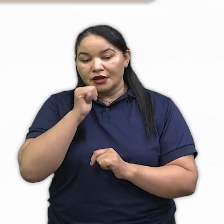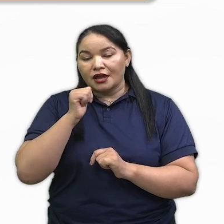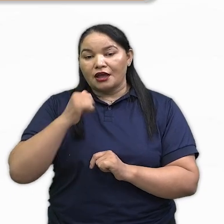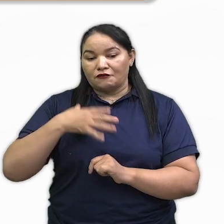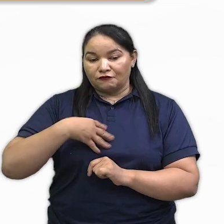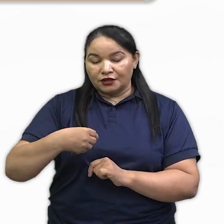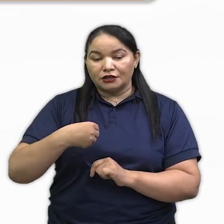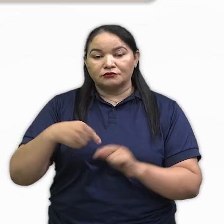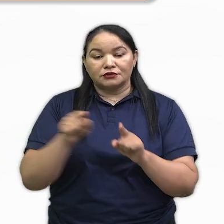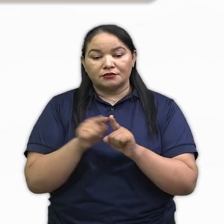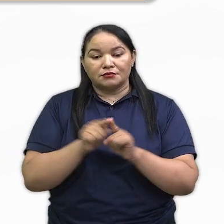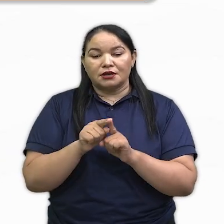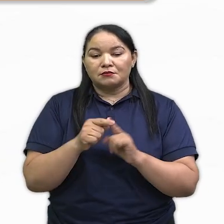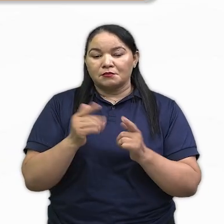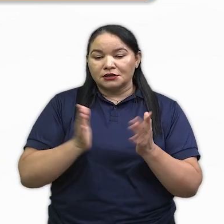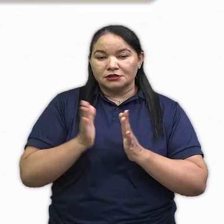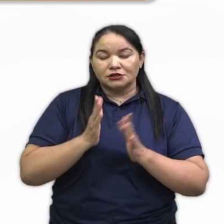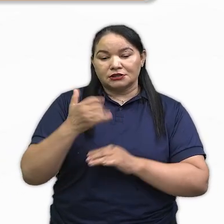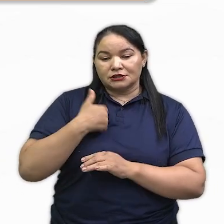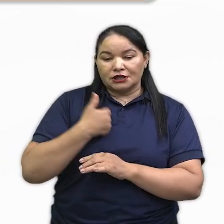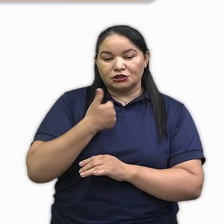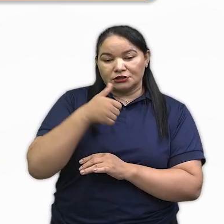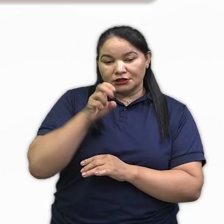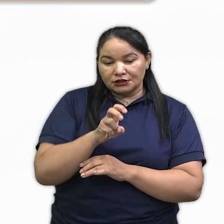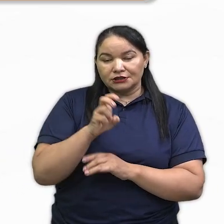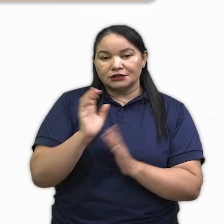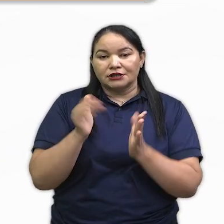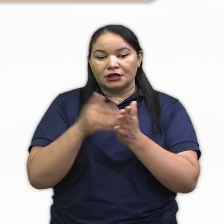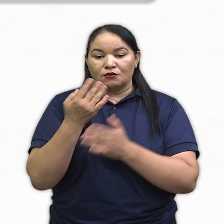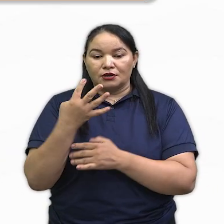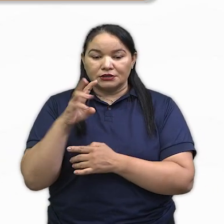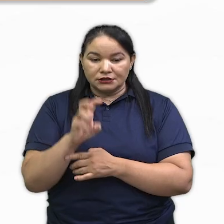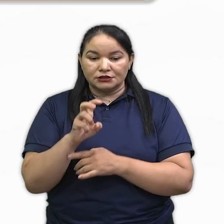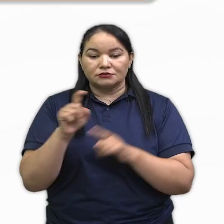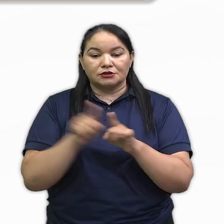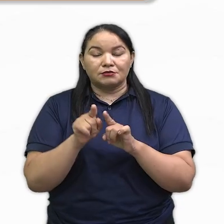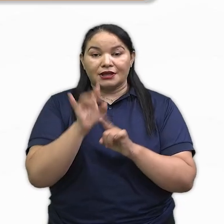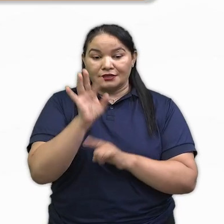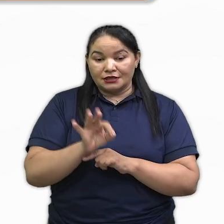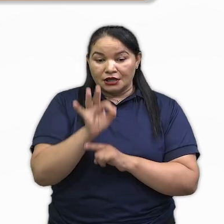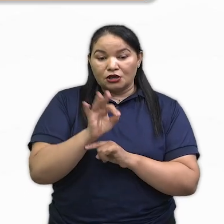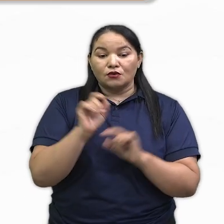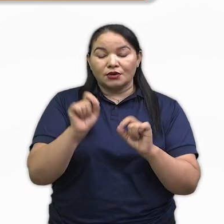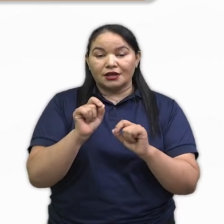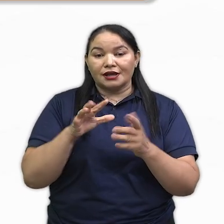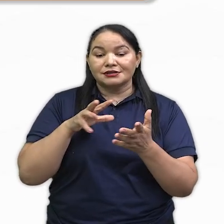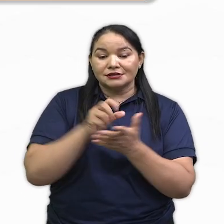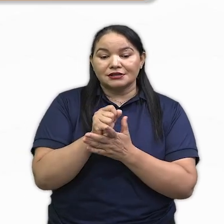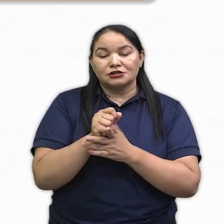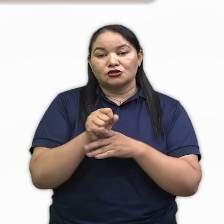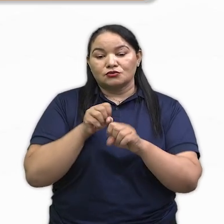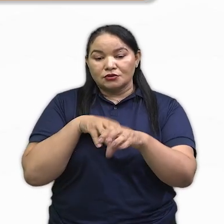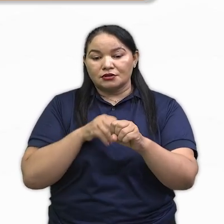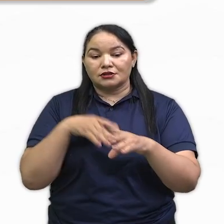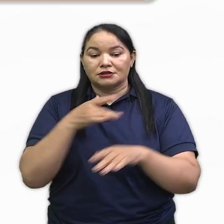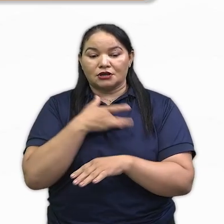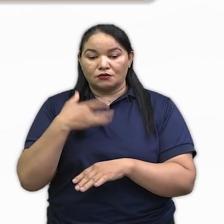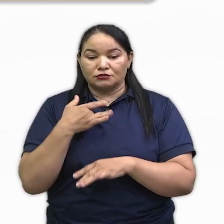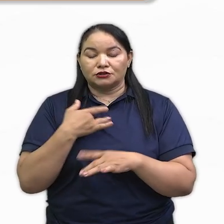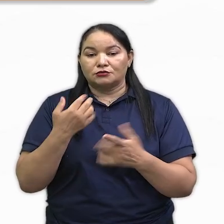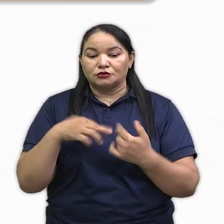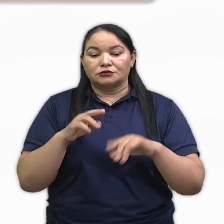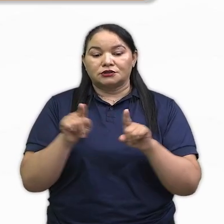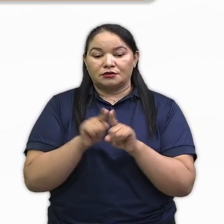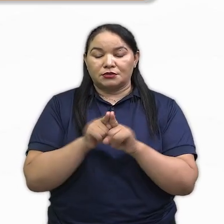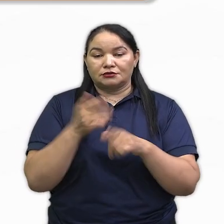e 45 anos. E essas taxas, gente, são moldadas por elementos como acesso à educação, saúde